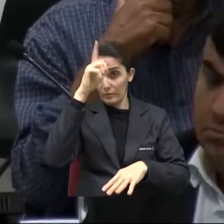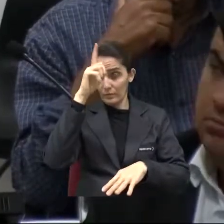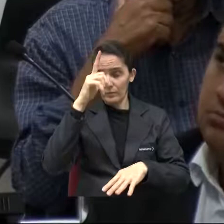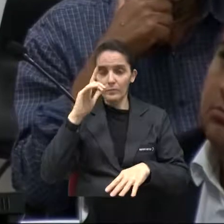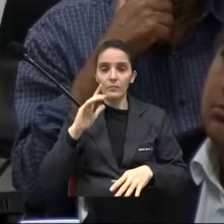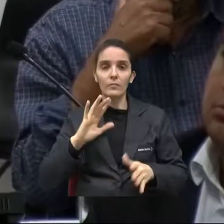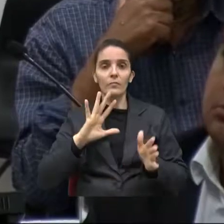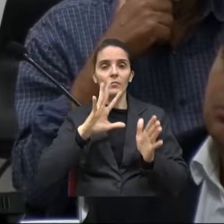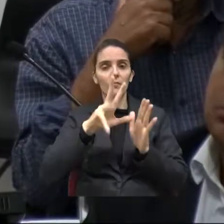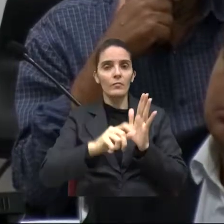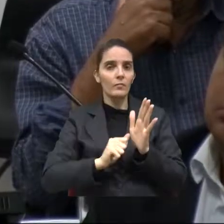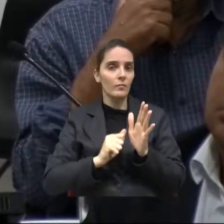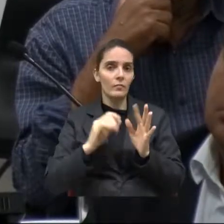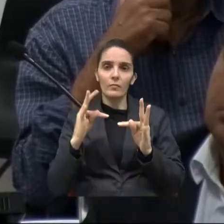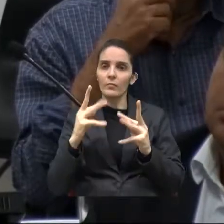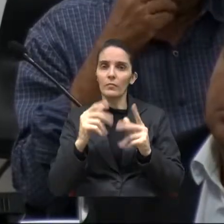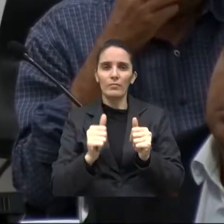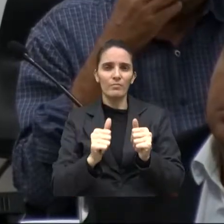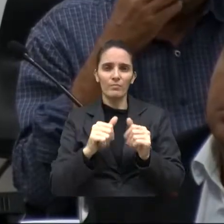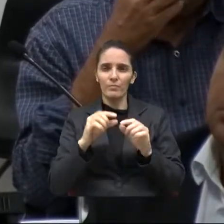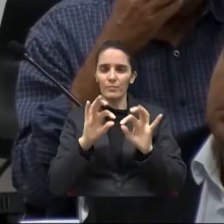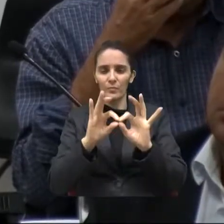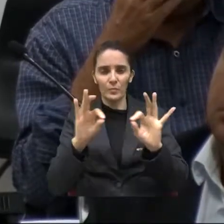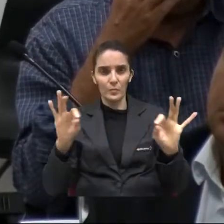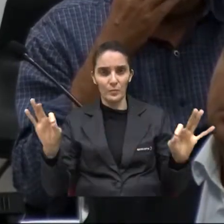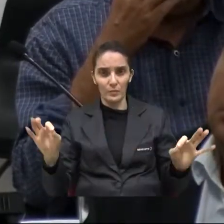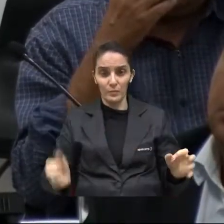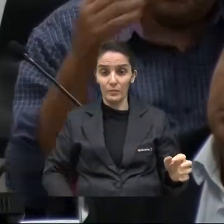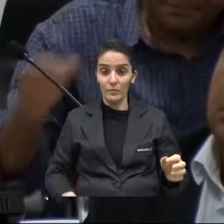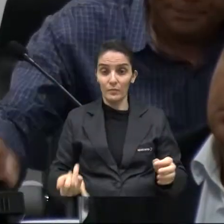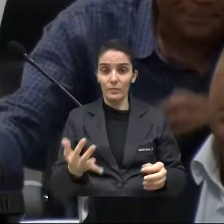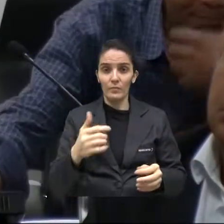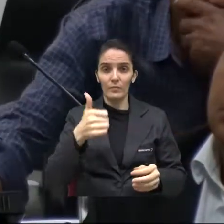vende por R$100, aí você, para repor, gasta 10 mil.